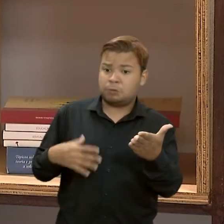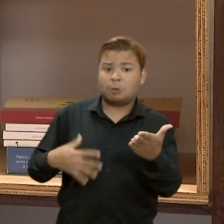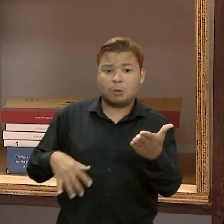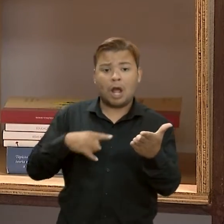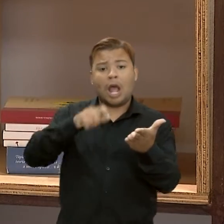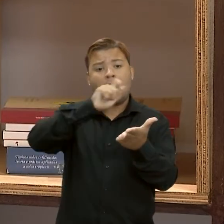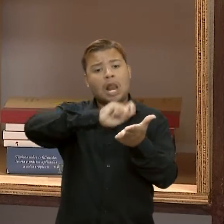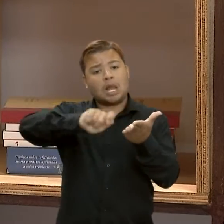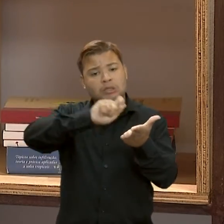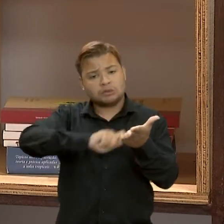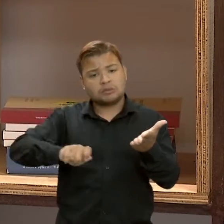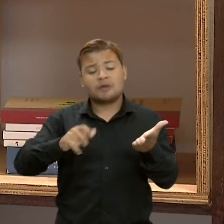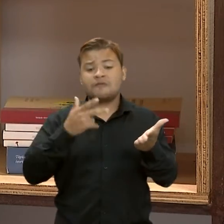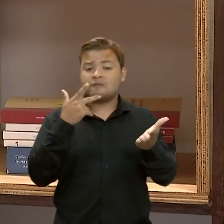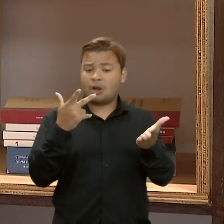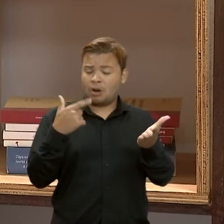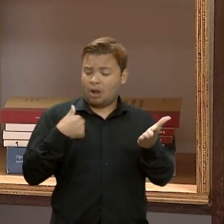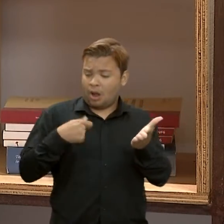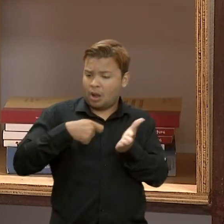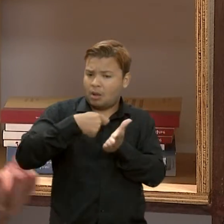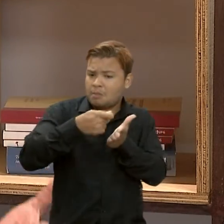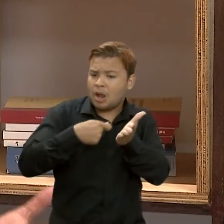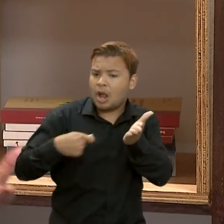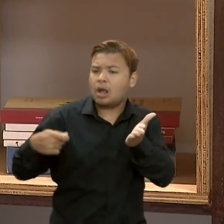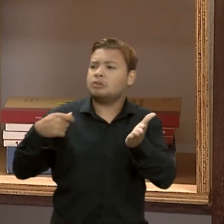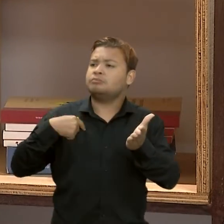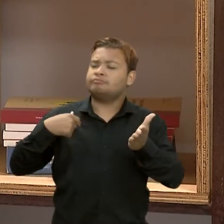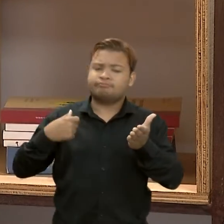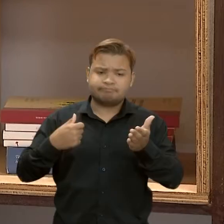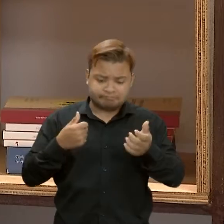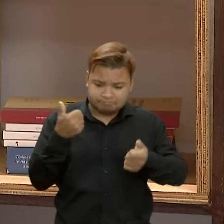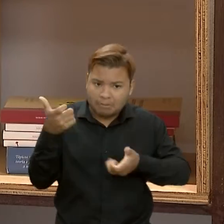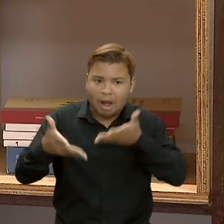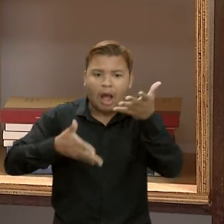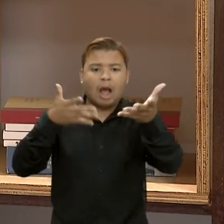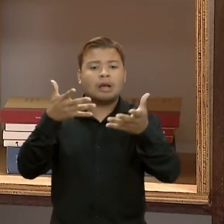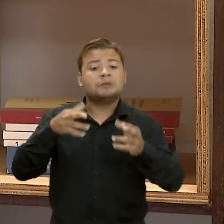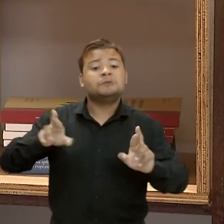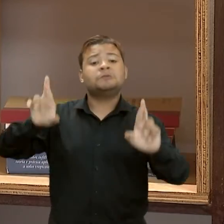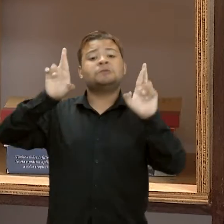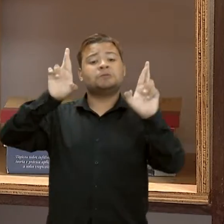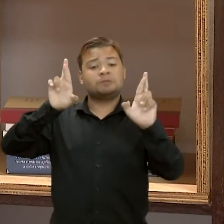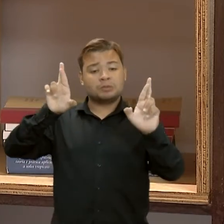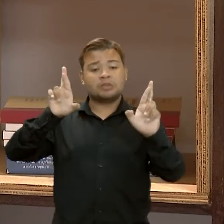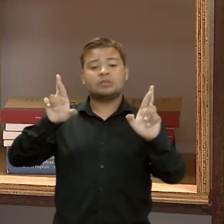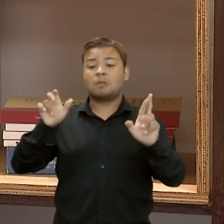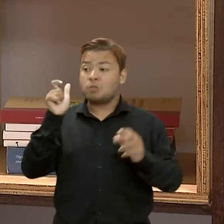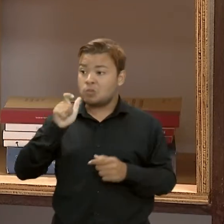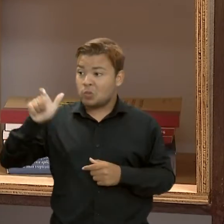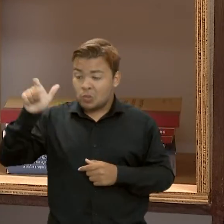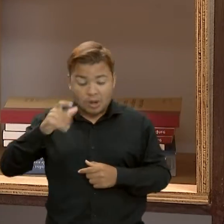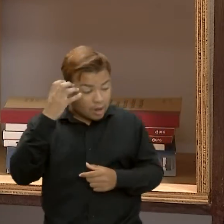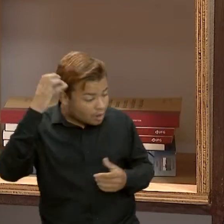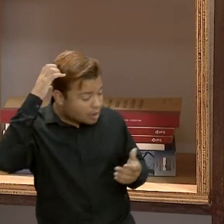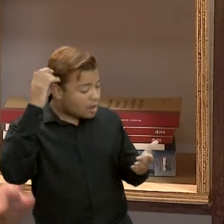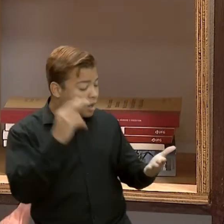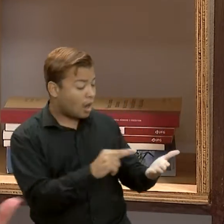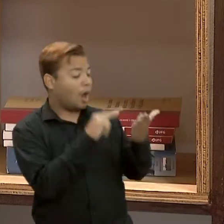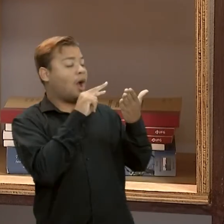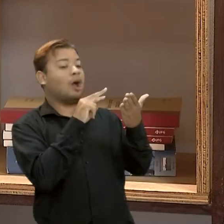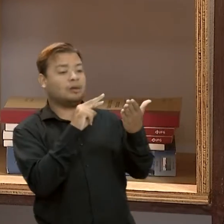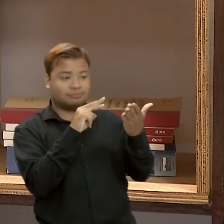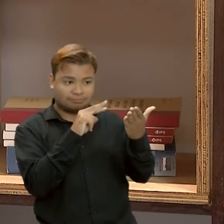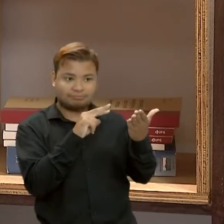coloca, lança essas palavras ao vento, na esperança de que elas alcancem a poetisa, a dona